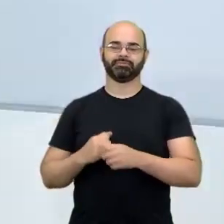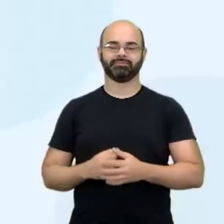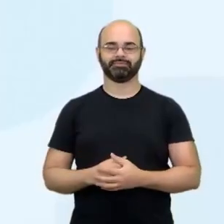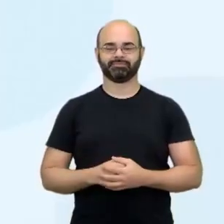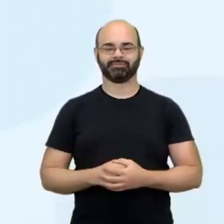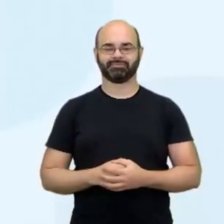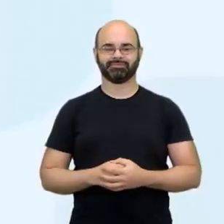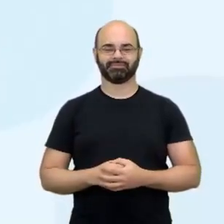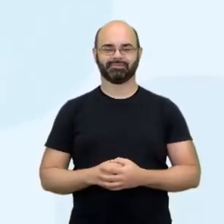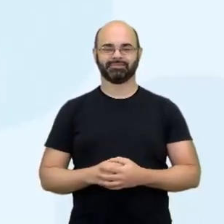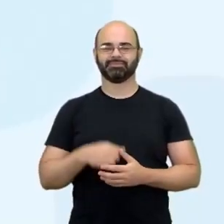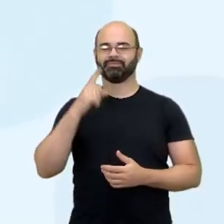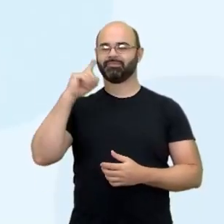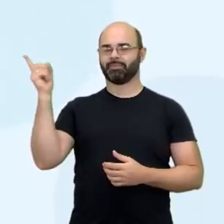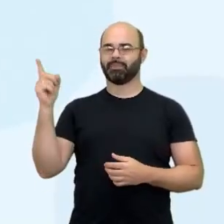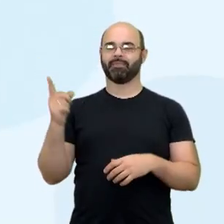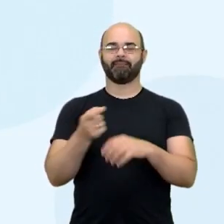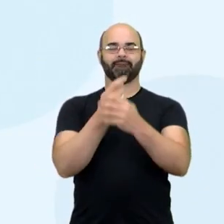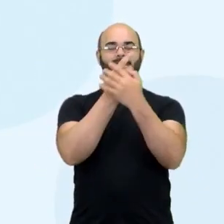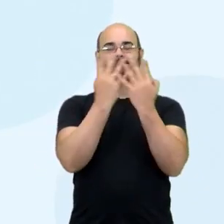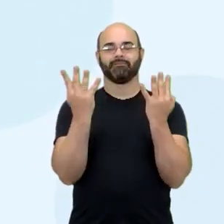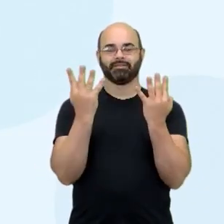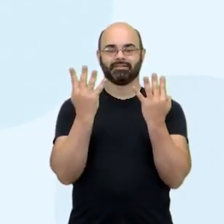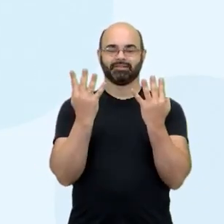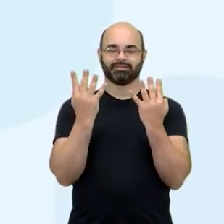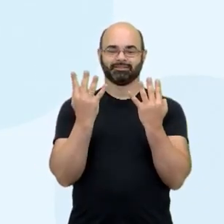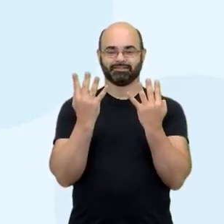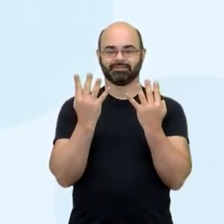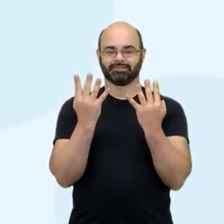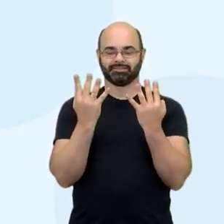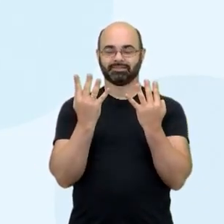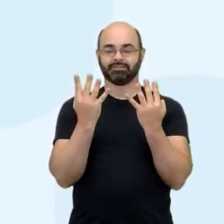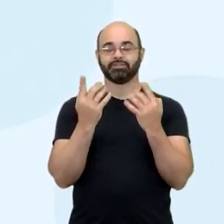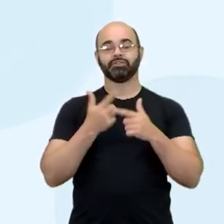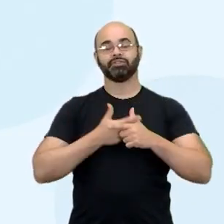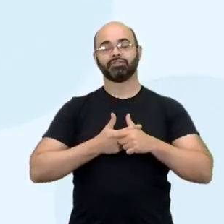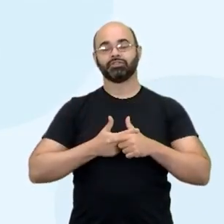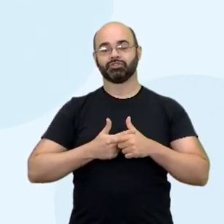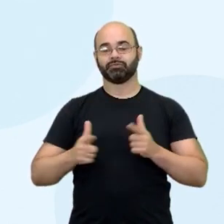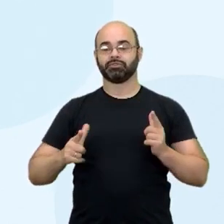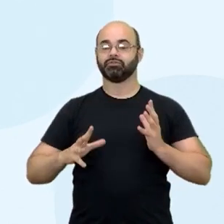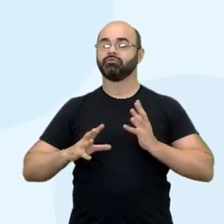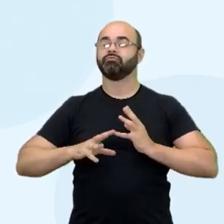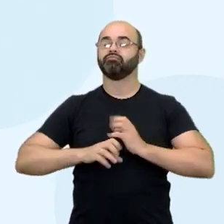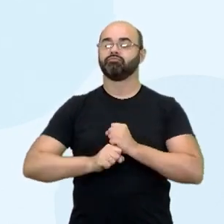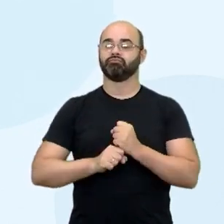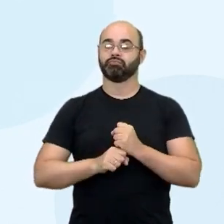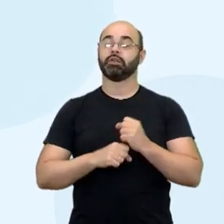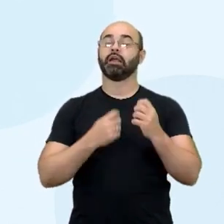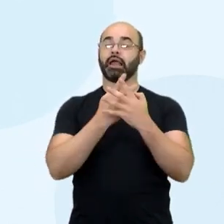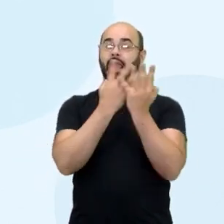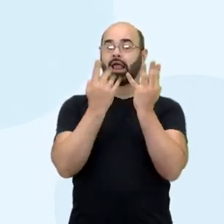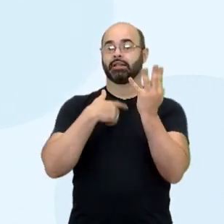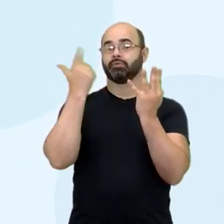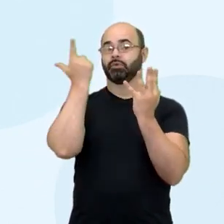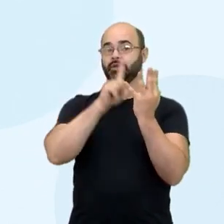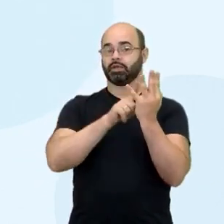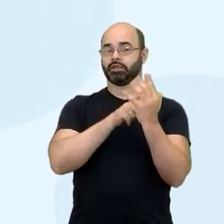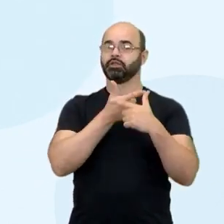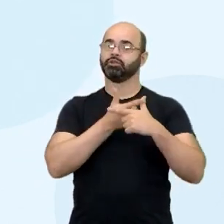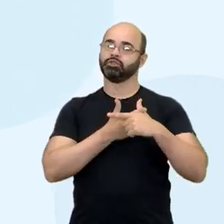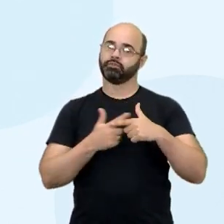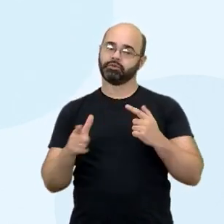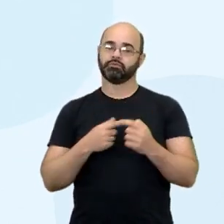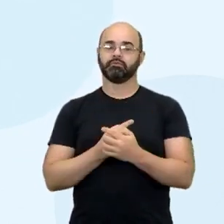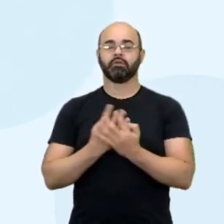que nós temos aí, ó? Cartas a meu favor, dividido pelo total de cartas, né? Muito bom. E